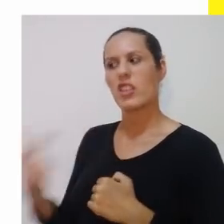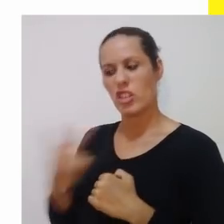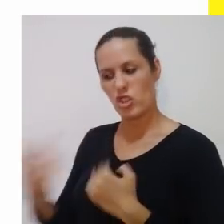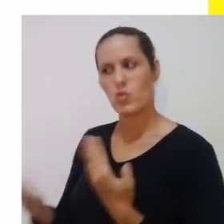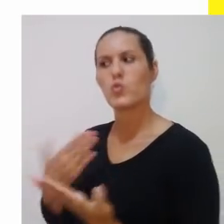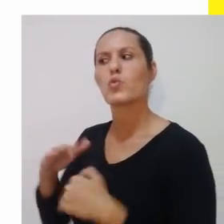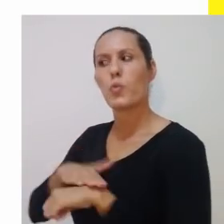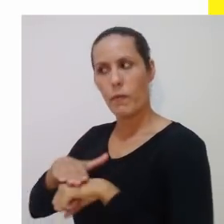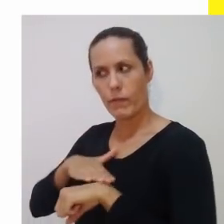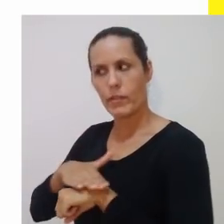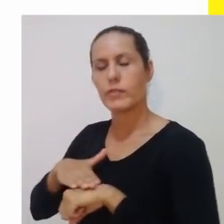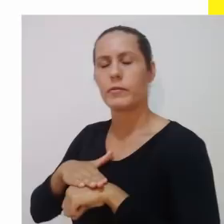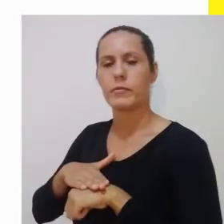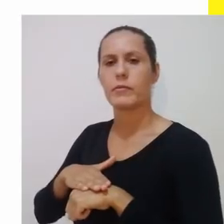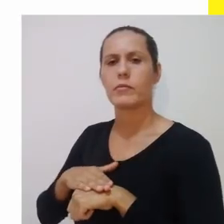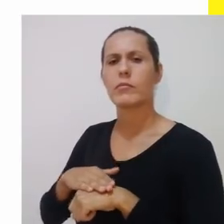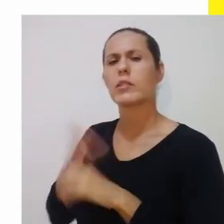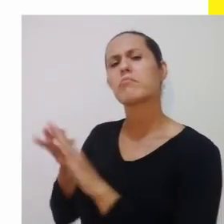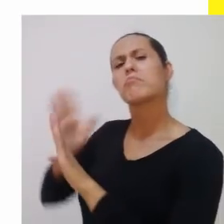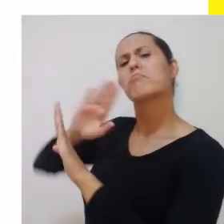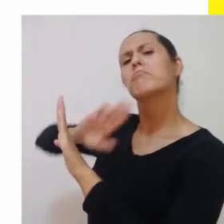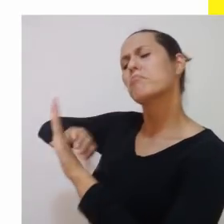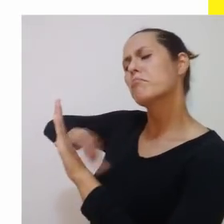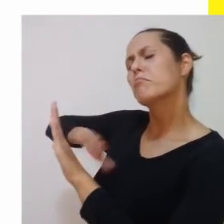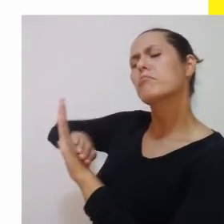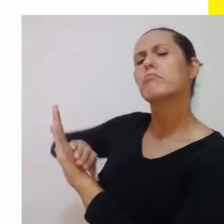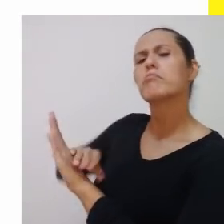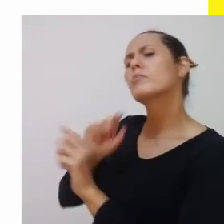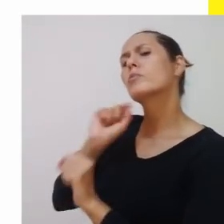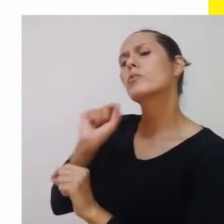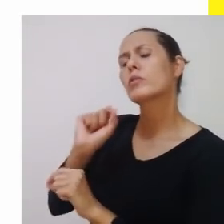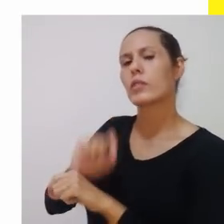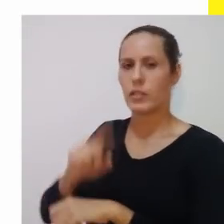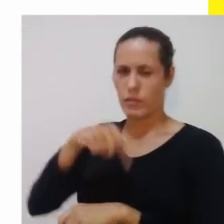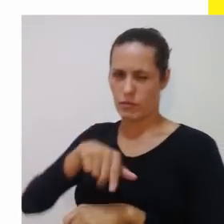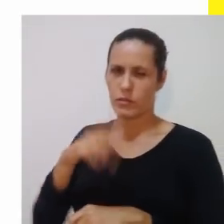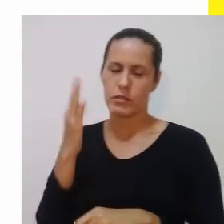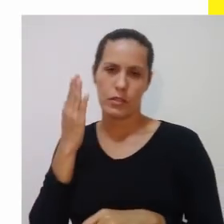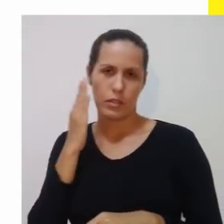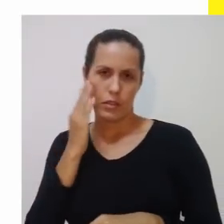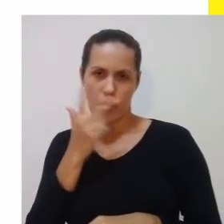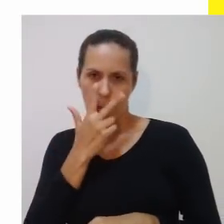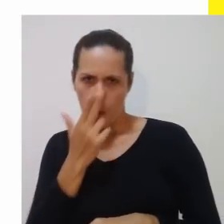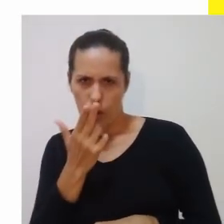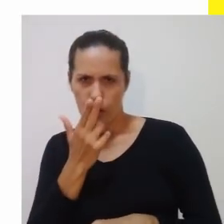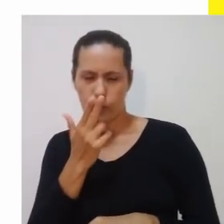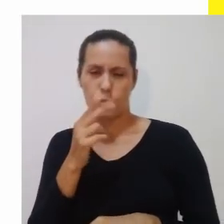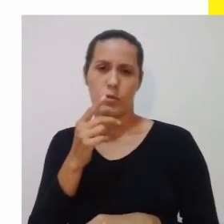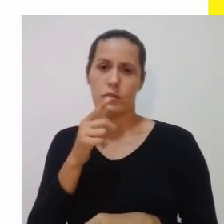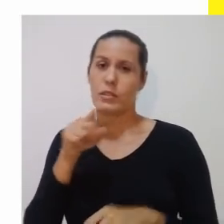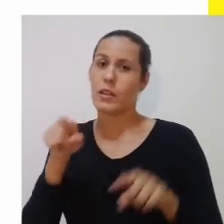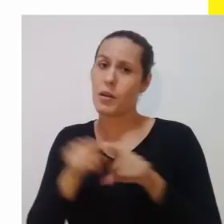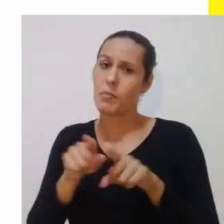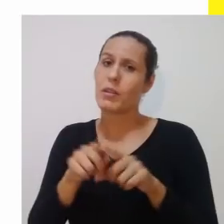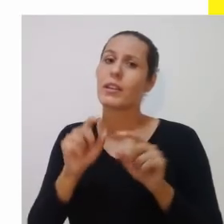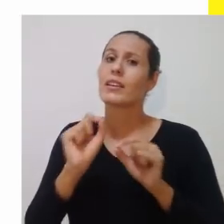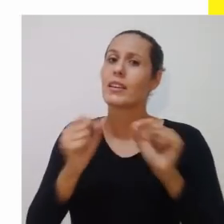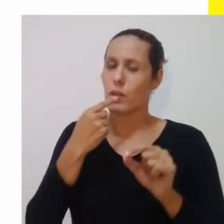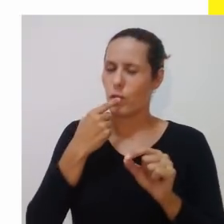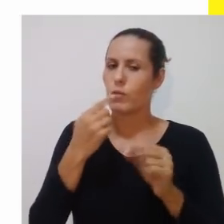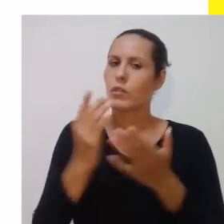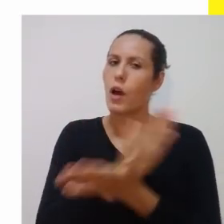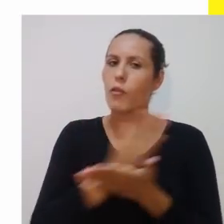gente conversa. E o que está por trás disso? Eu acho que vocês chegaram à conclusão, ou melhor,